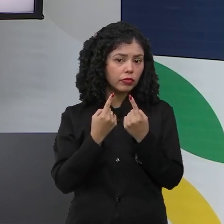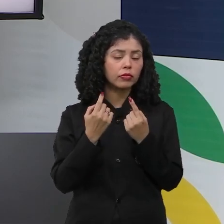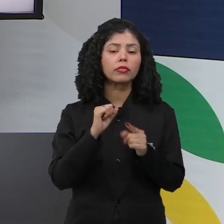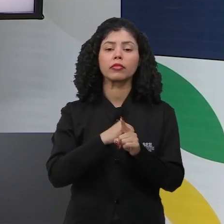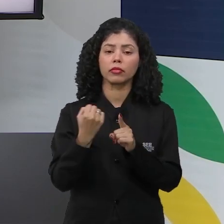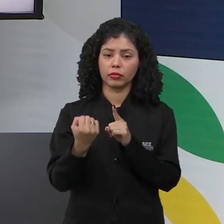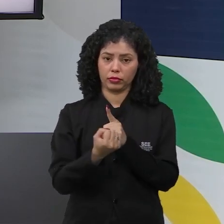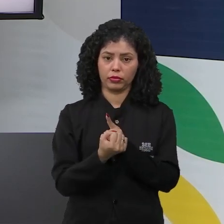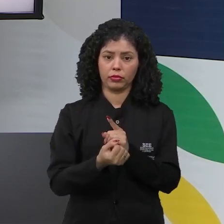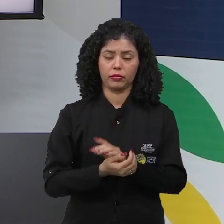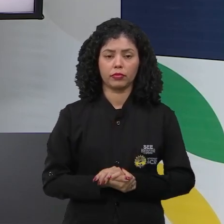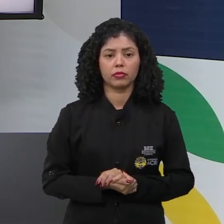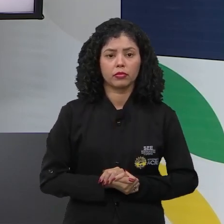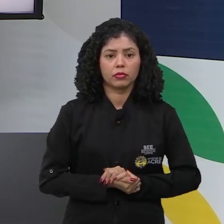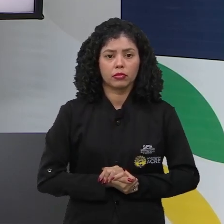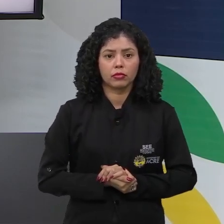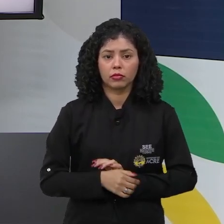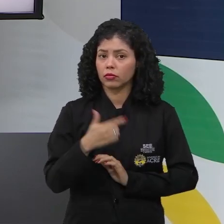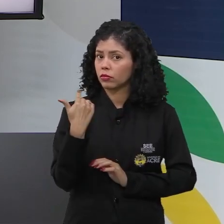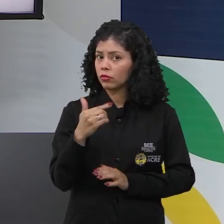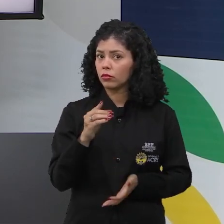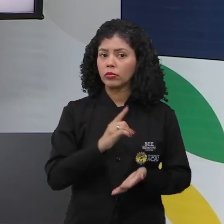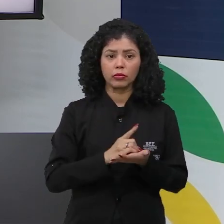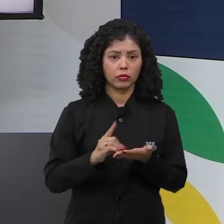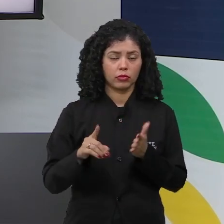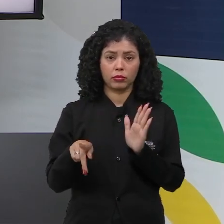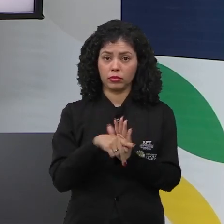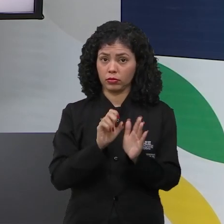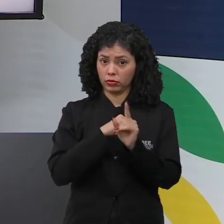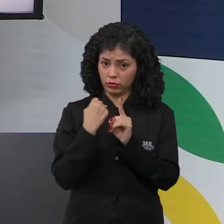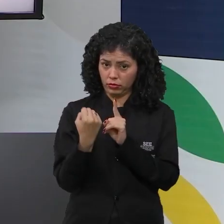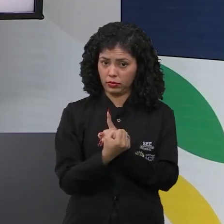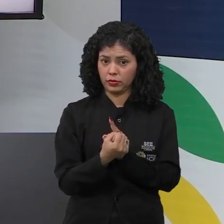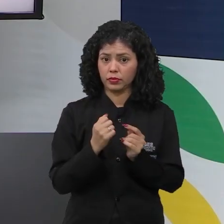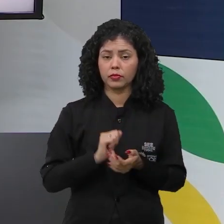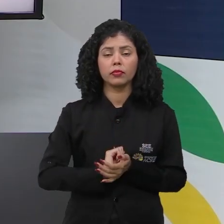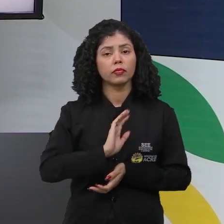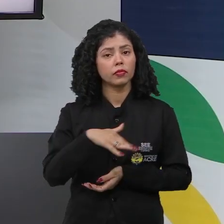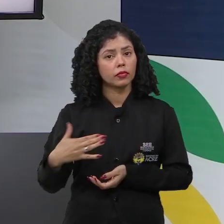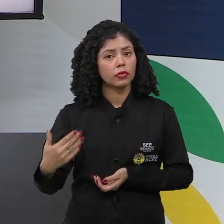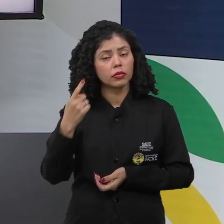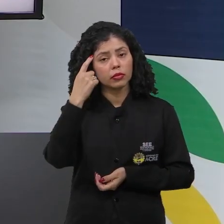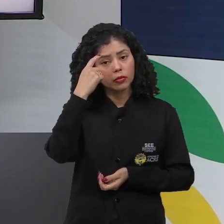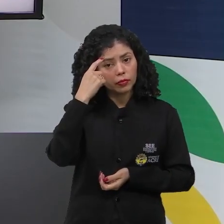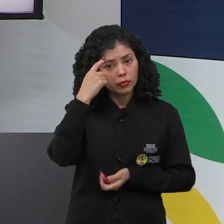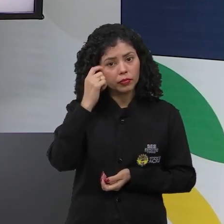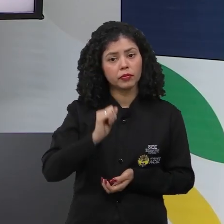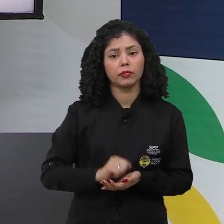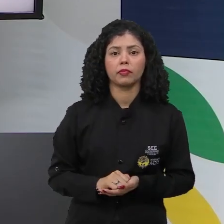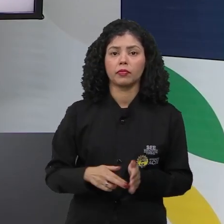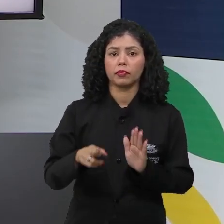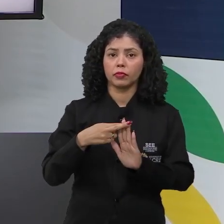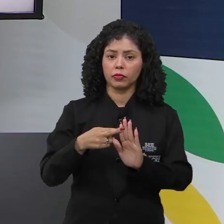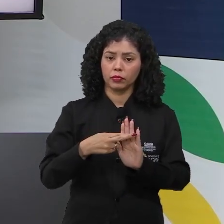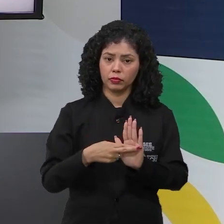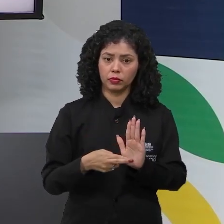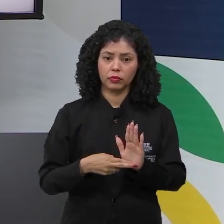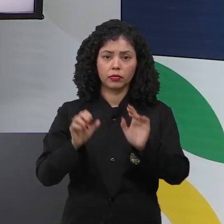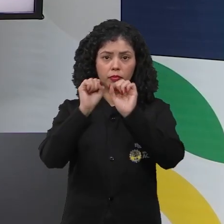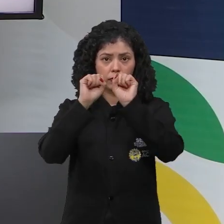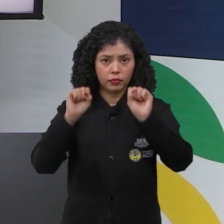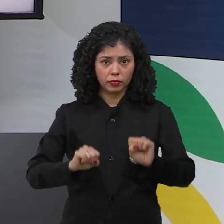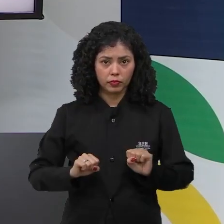convenção social. Então, lá no dicionário não é presente. Então, quando nós pensarmos em padrão,